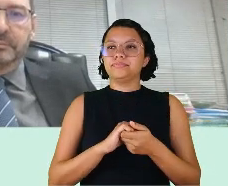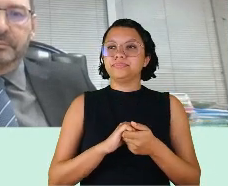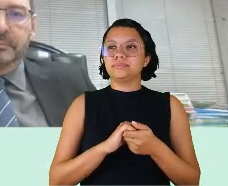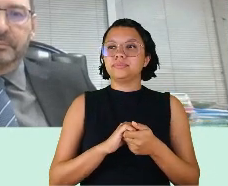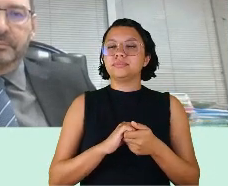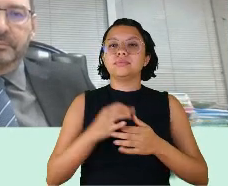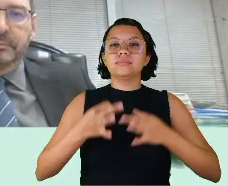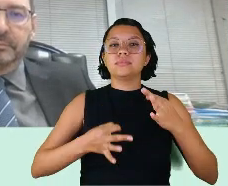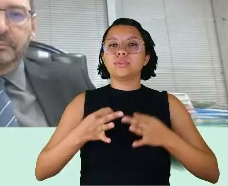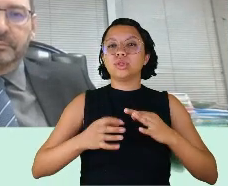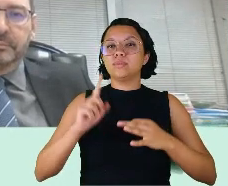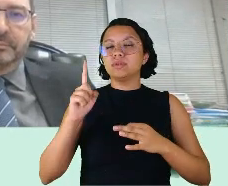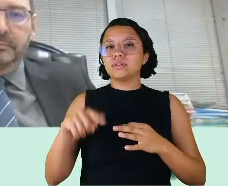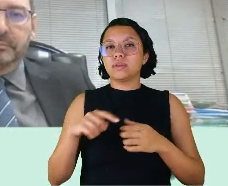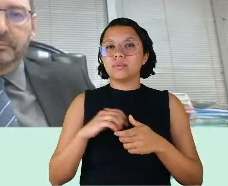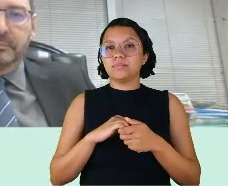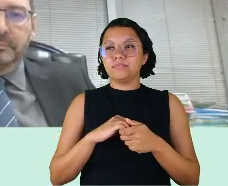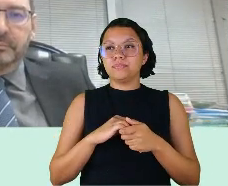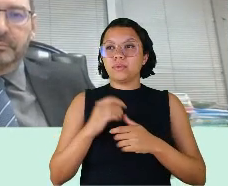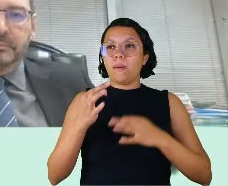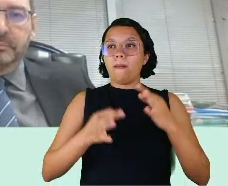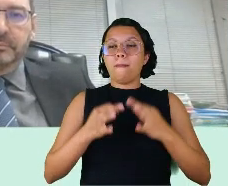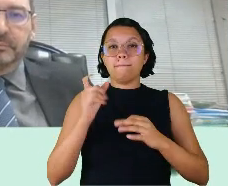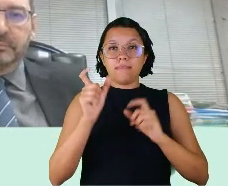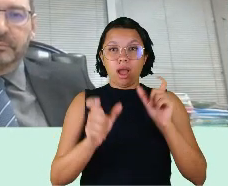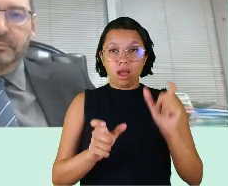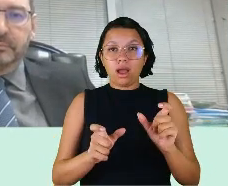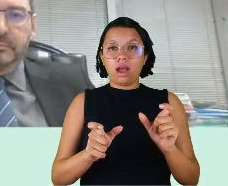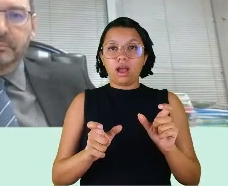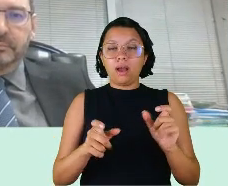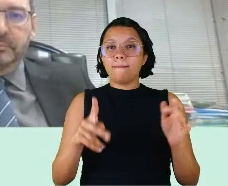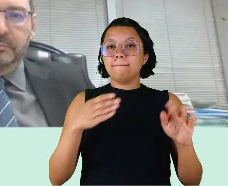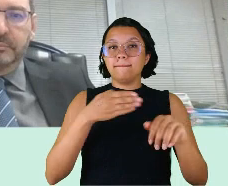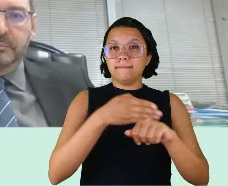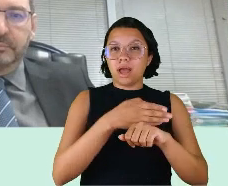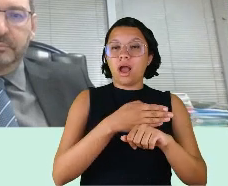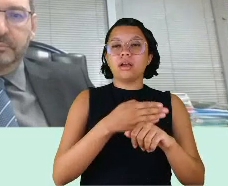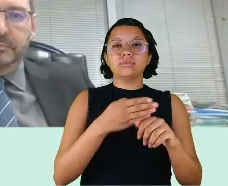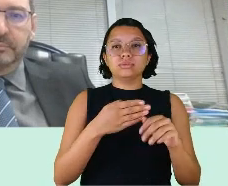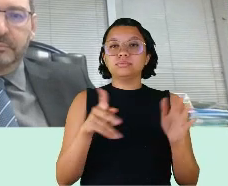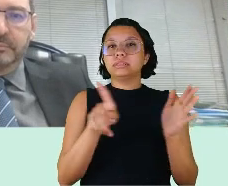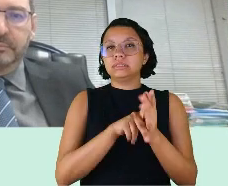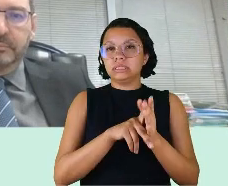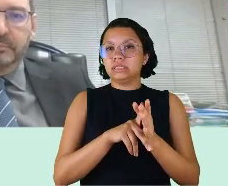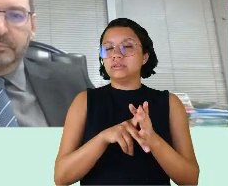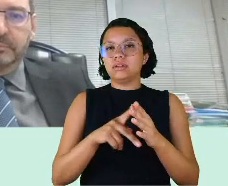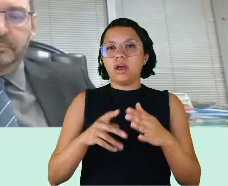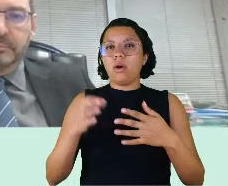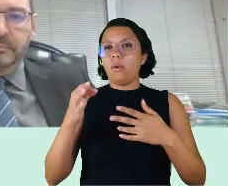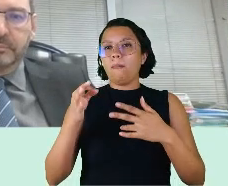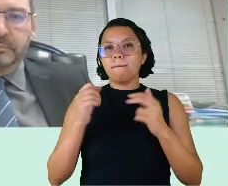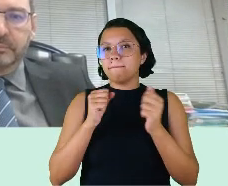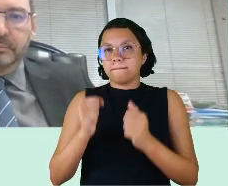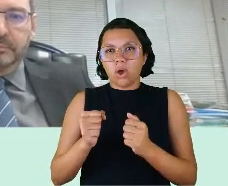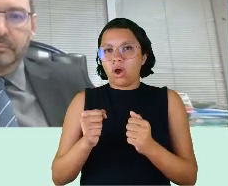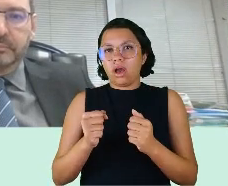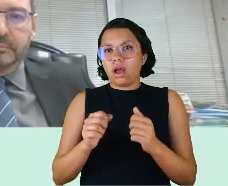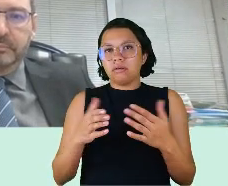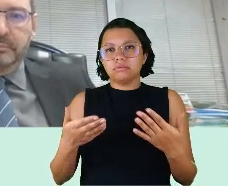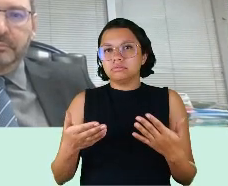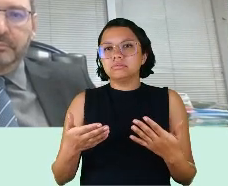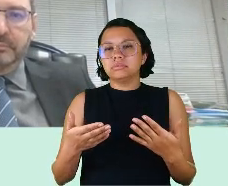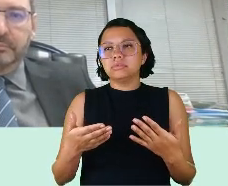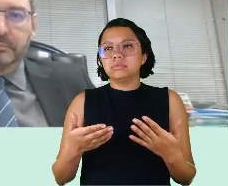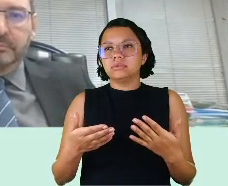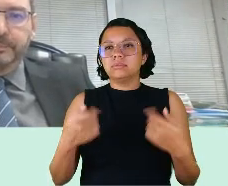né? Os juízes os magistrados são membros de poder, né? E como membros de poder,